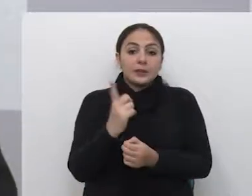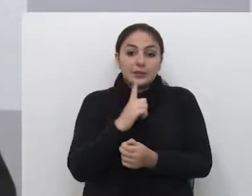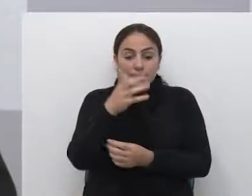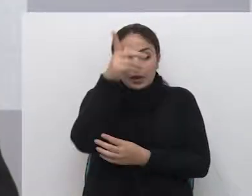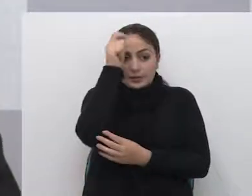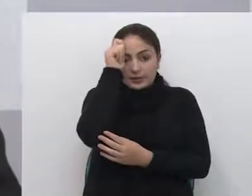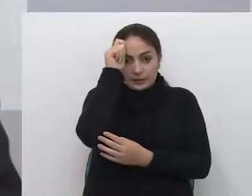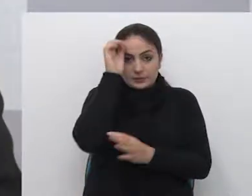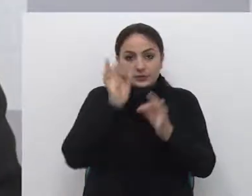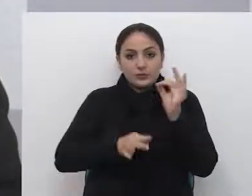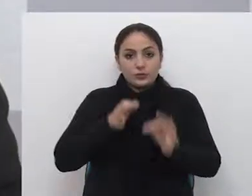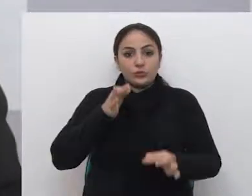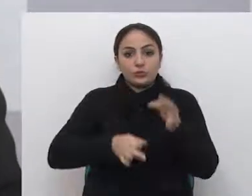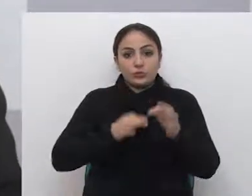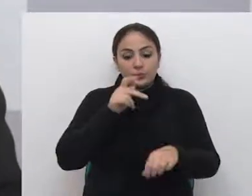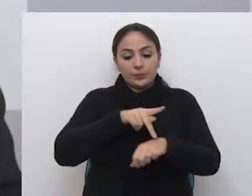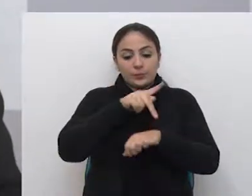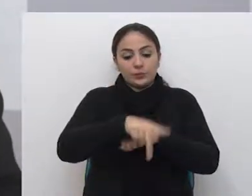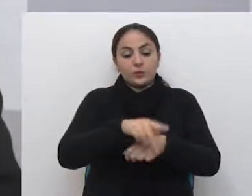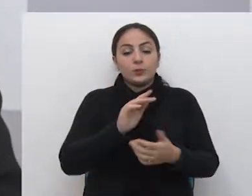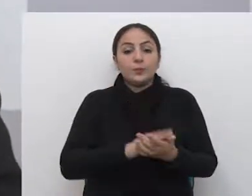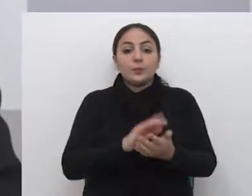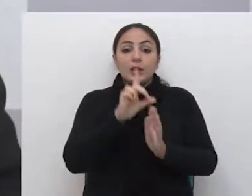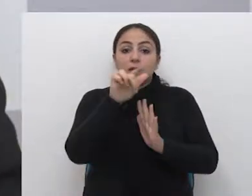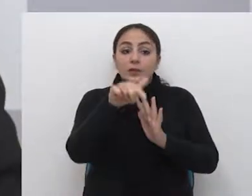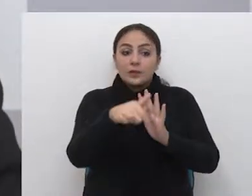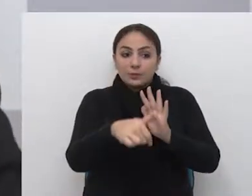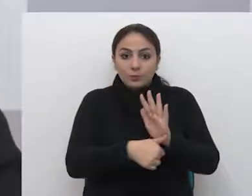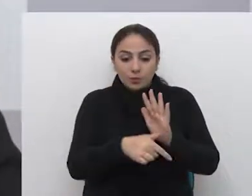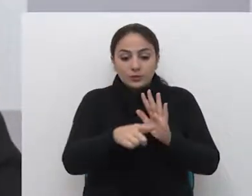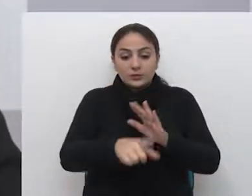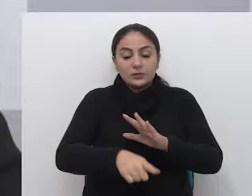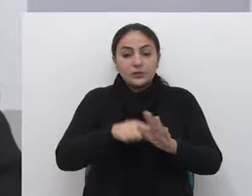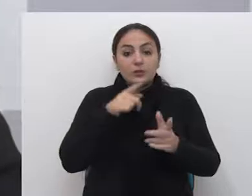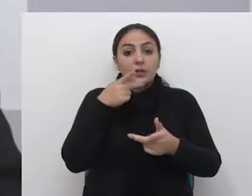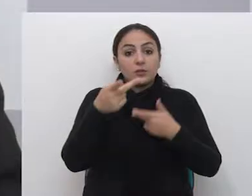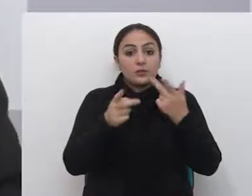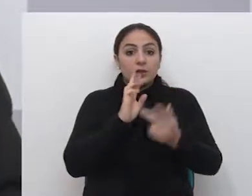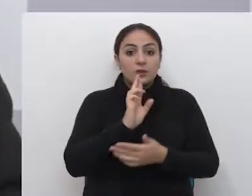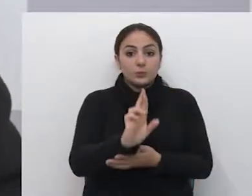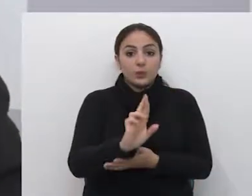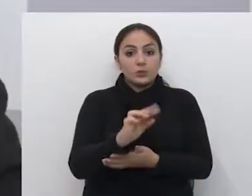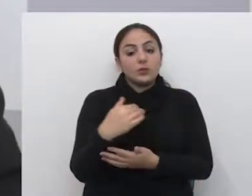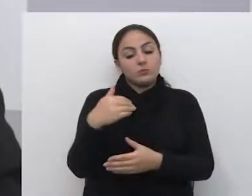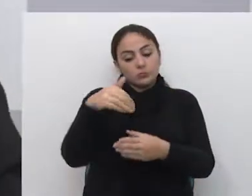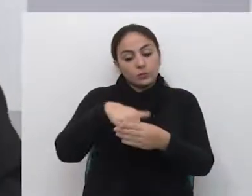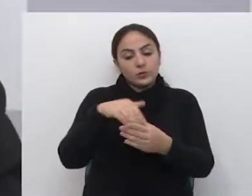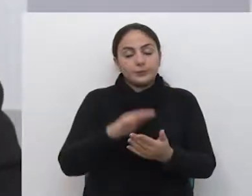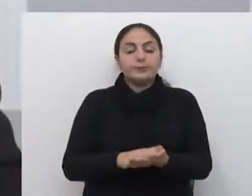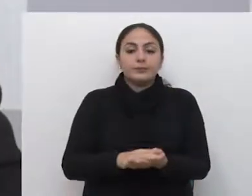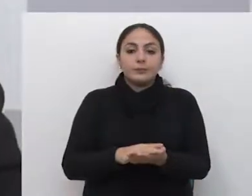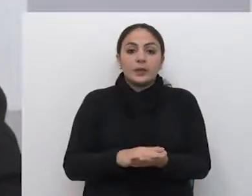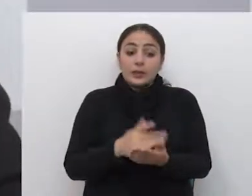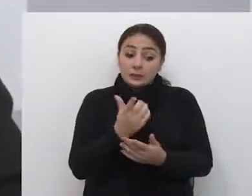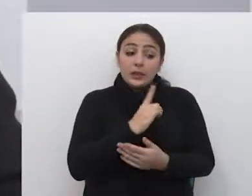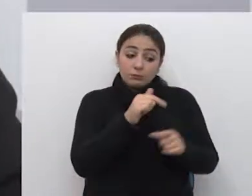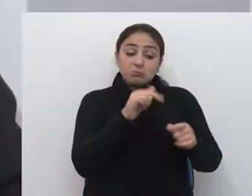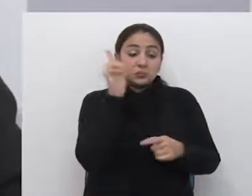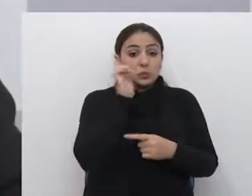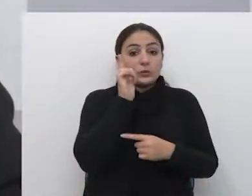que está sob análise do Judiciário em Passo Fundo, para assim, após a decisão, essa Câmara votasse. Fomos voto